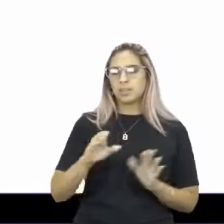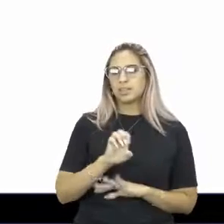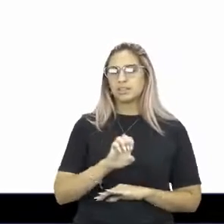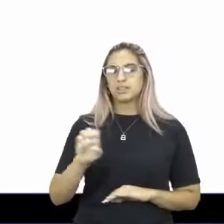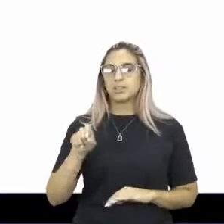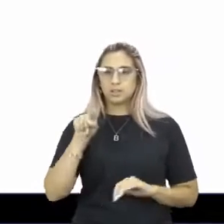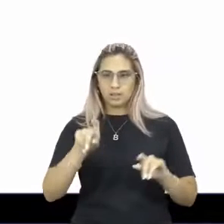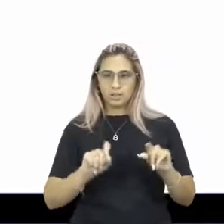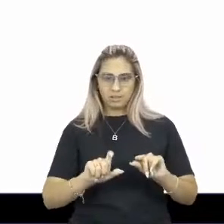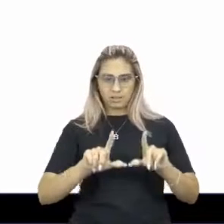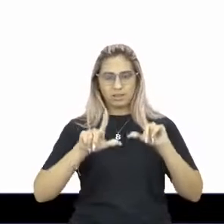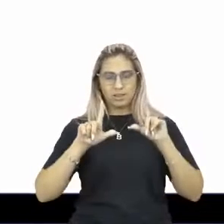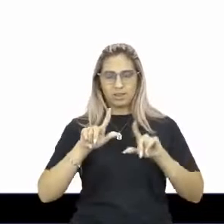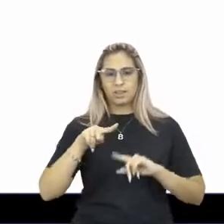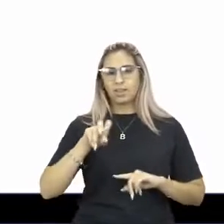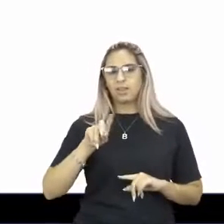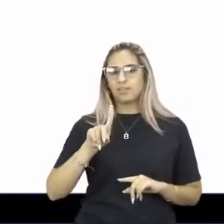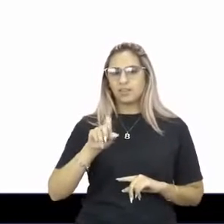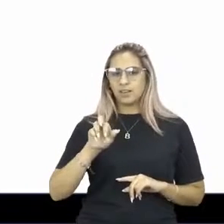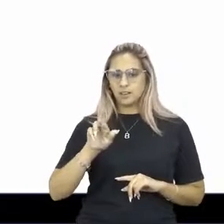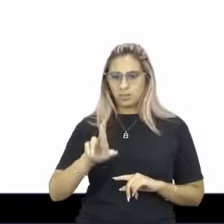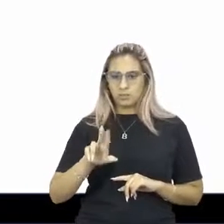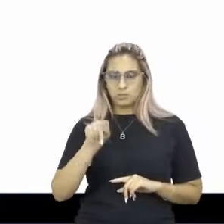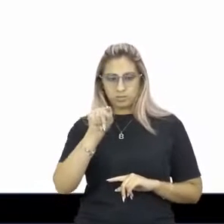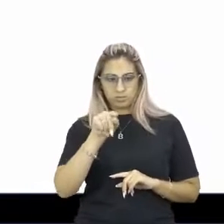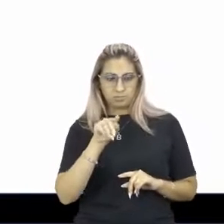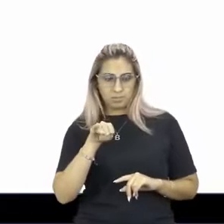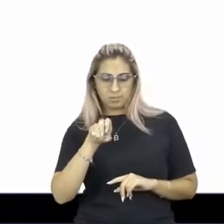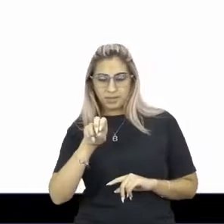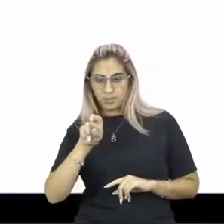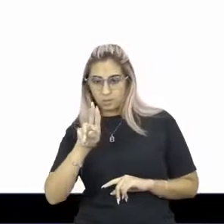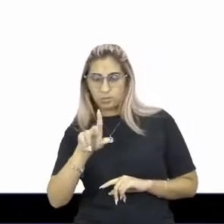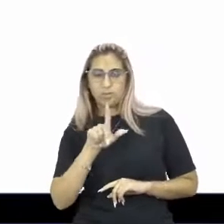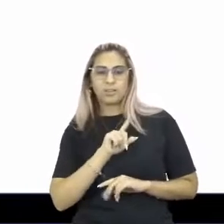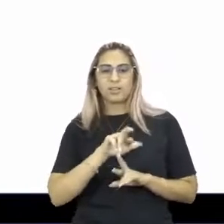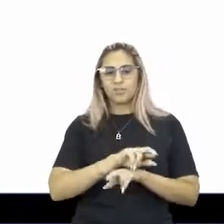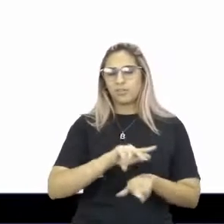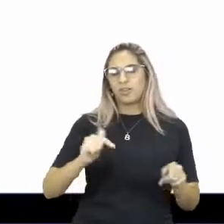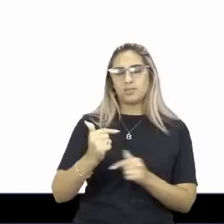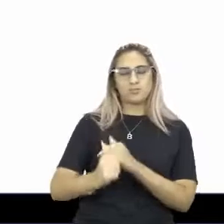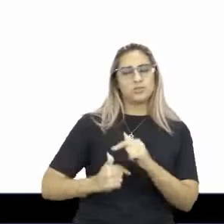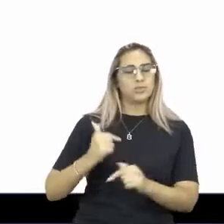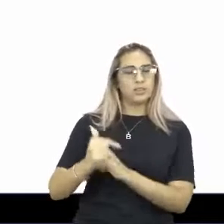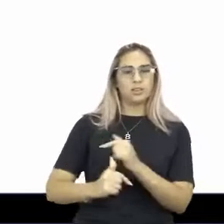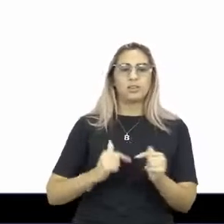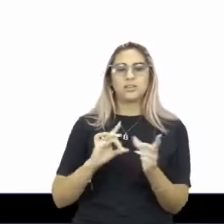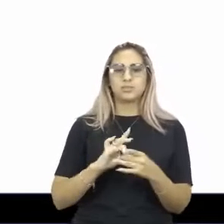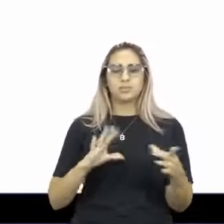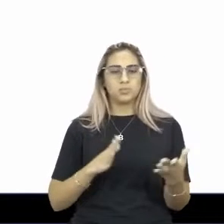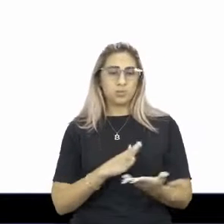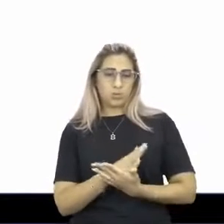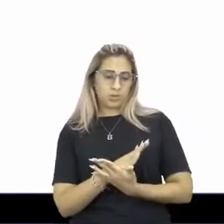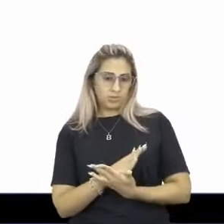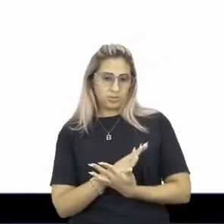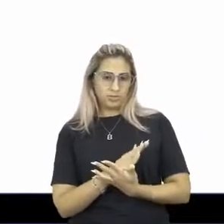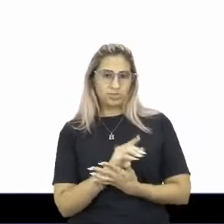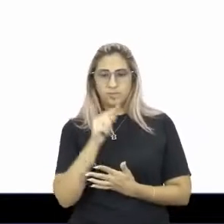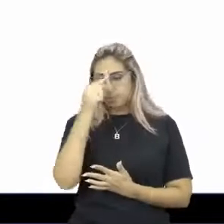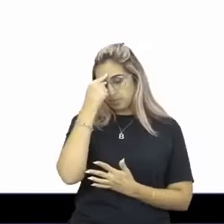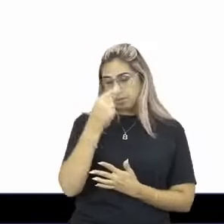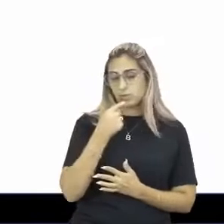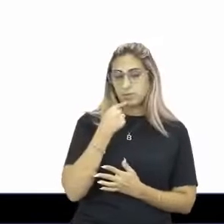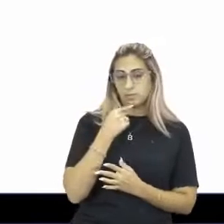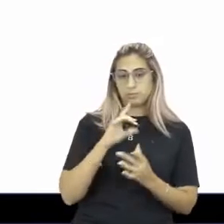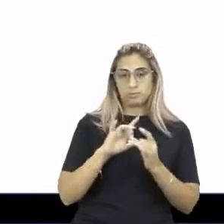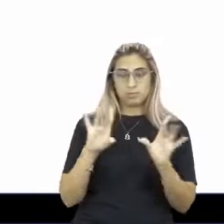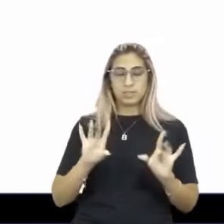da tela do navegador, né? Nesse menu é onde vai ter várias funcionalidades disponíveis para aqueles docentes que têm algum perfil específico.